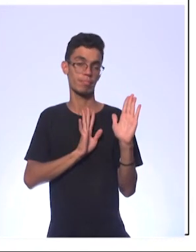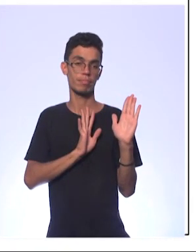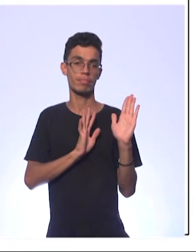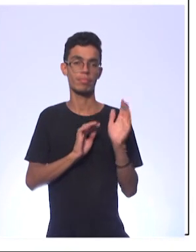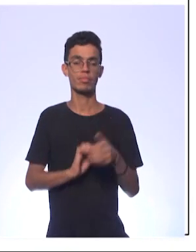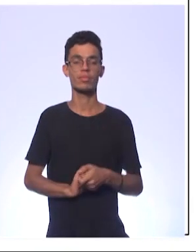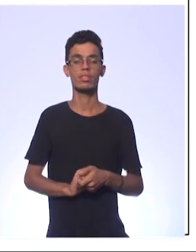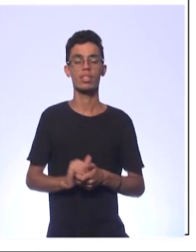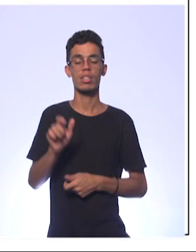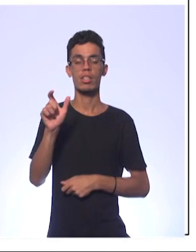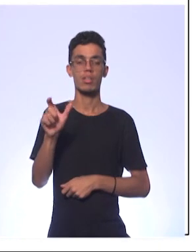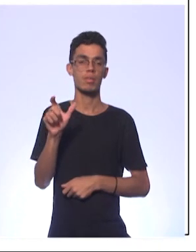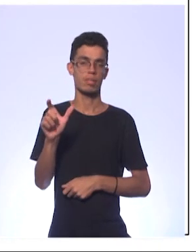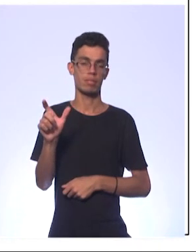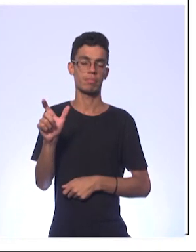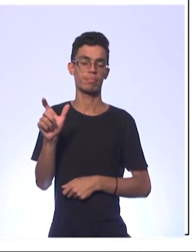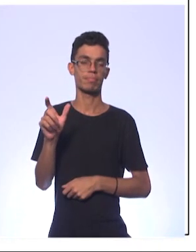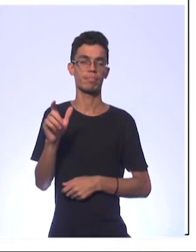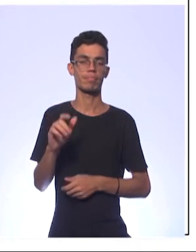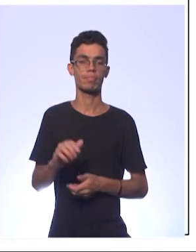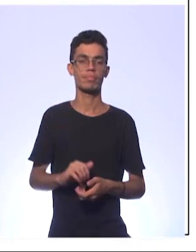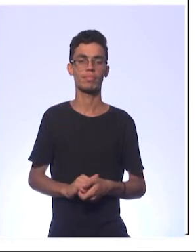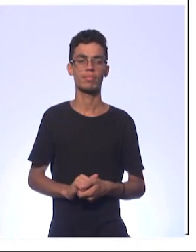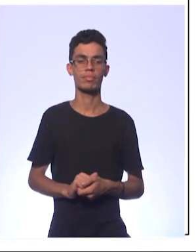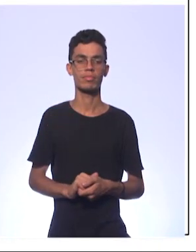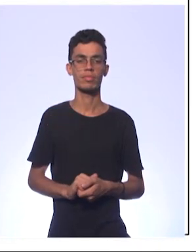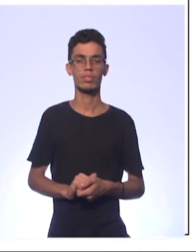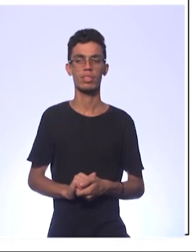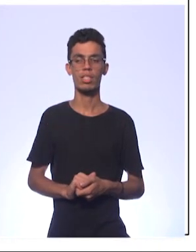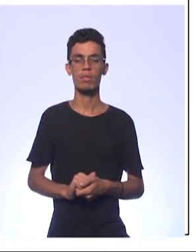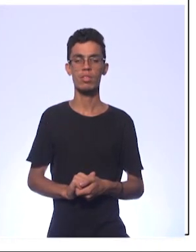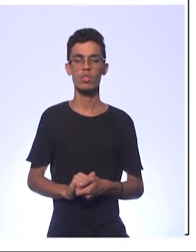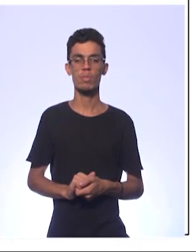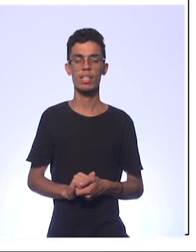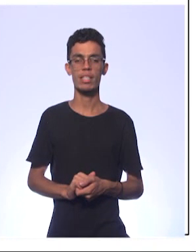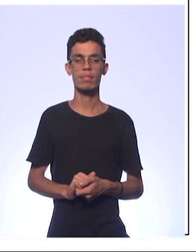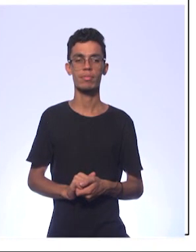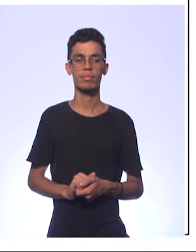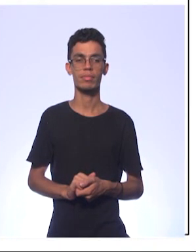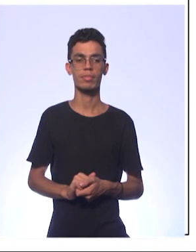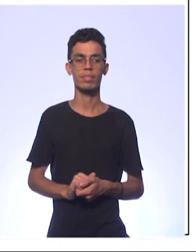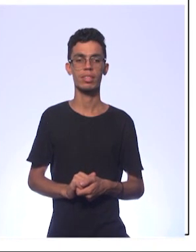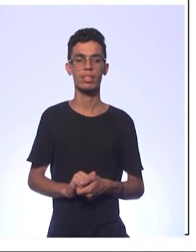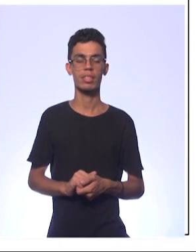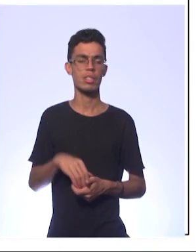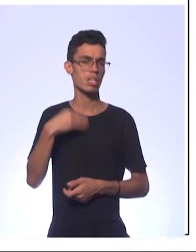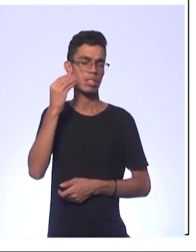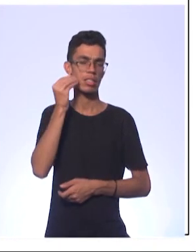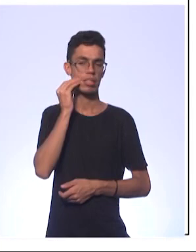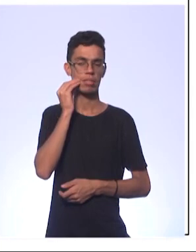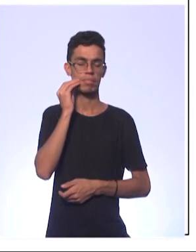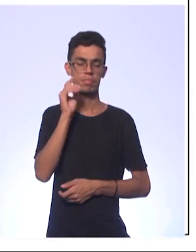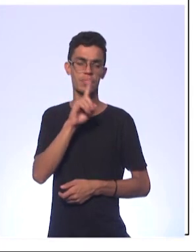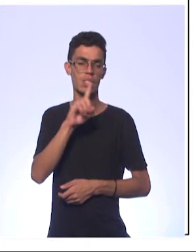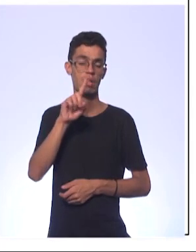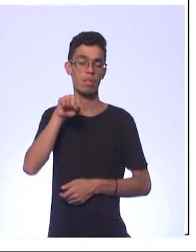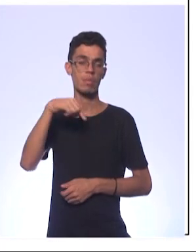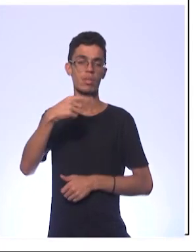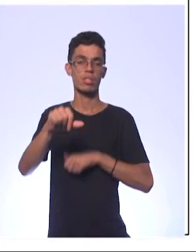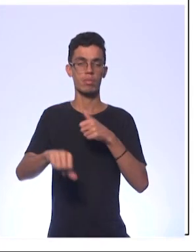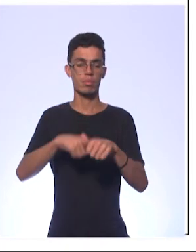Essa rubrica, ela ainda não foi testada, então ela mudaria quando passasse